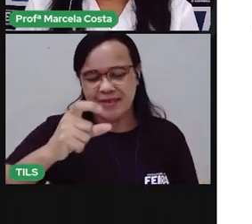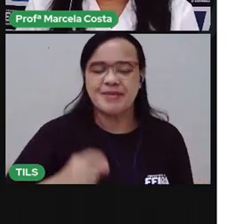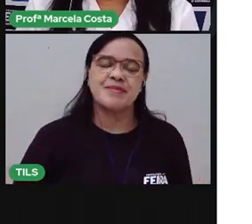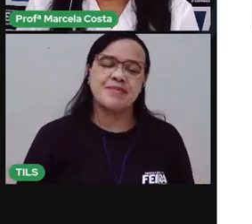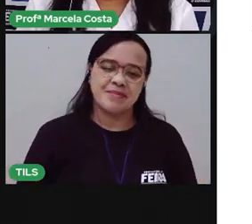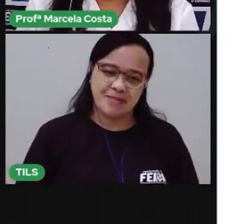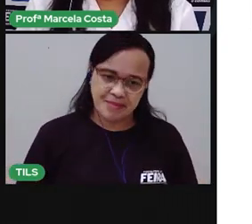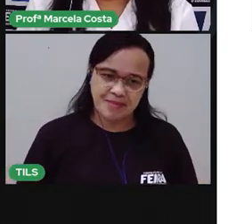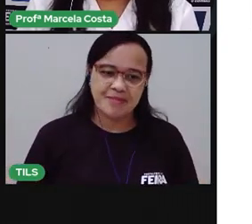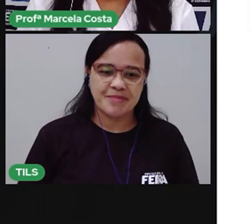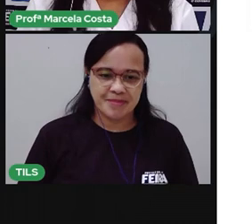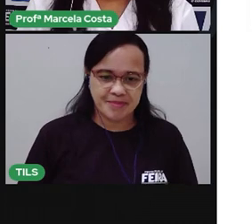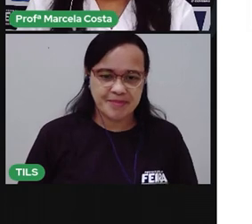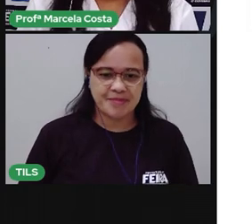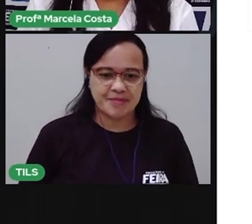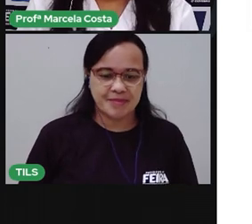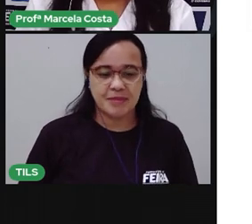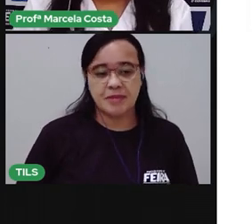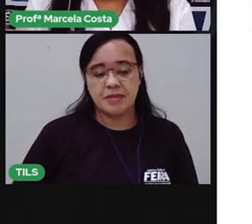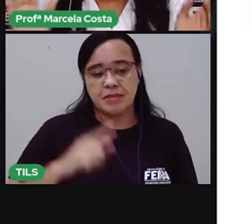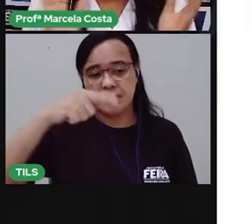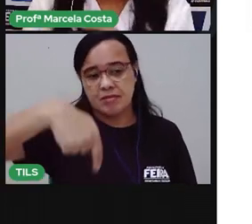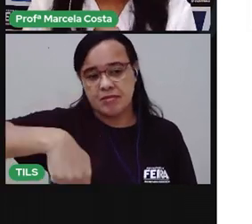e agora quati